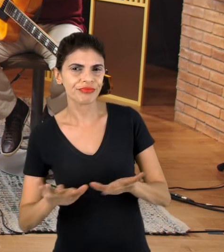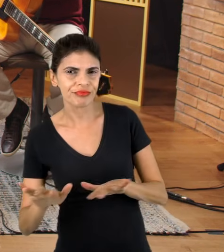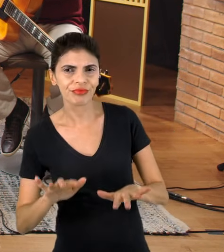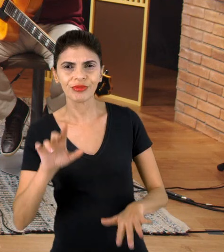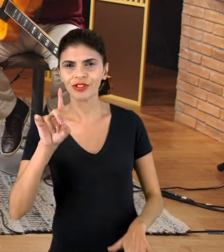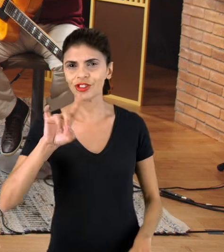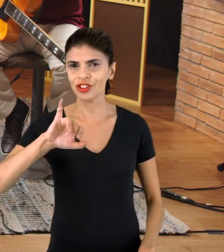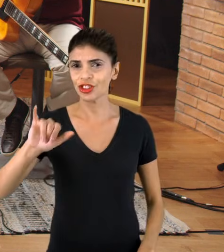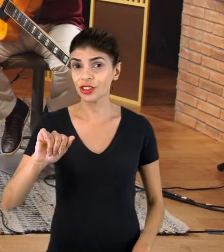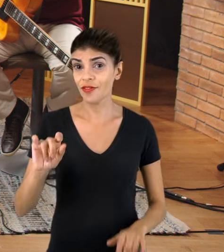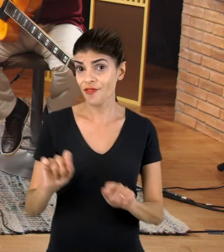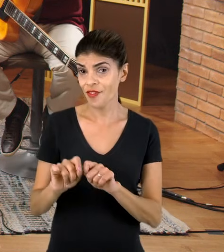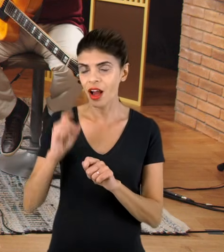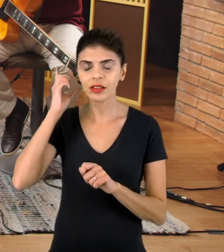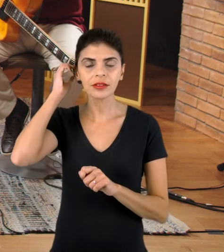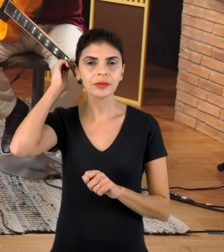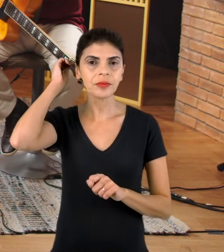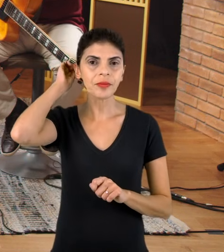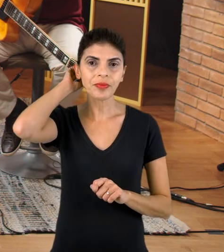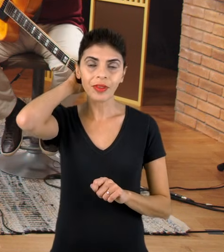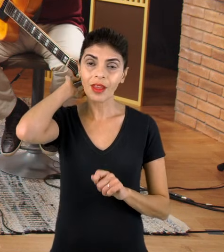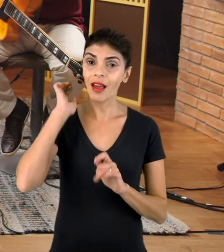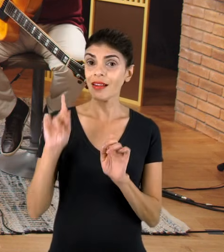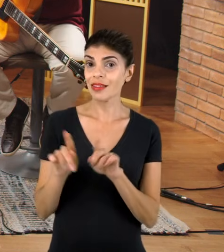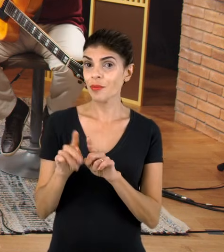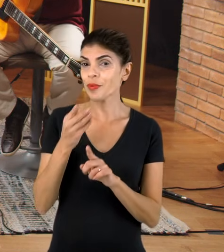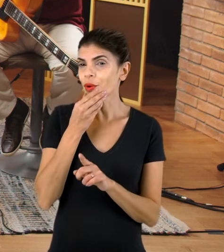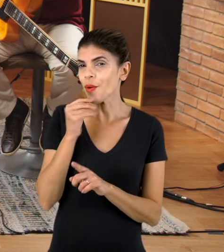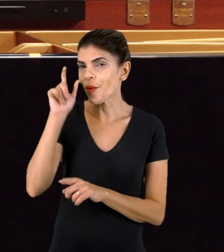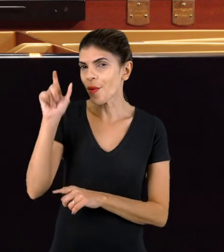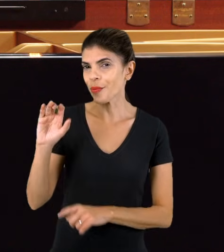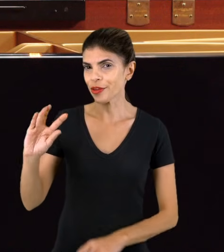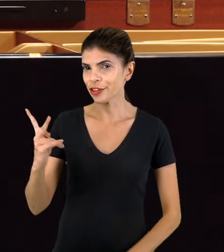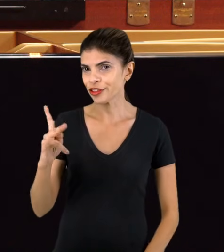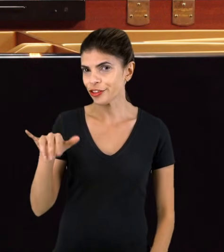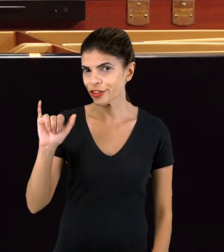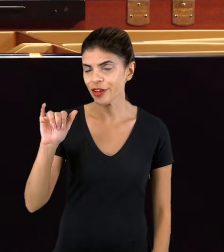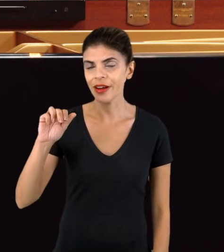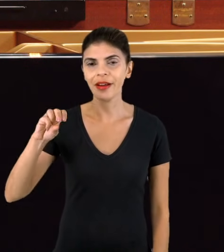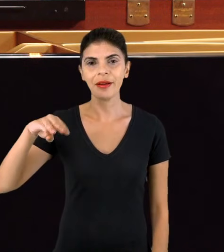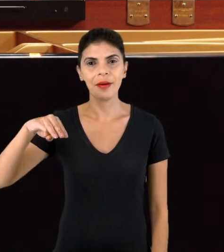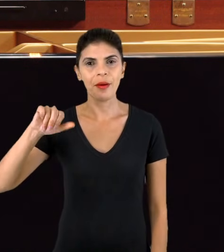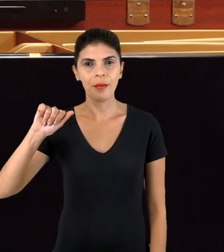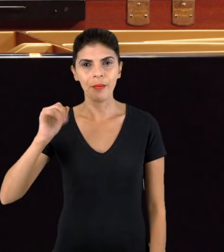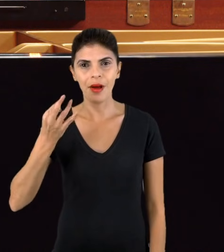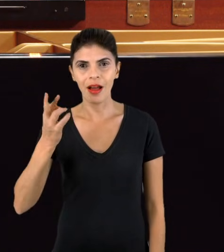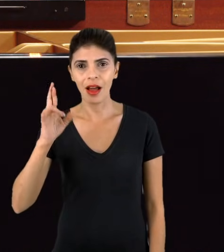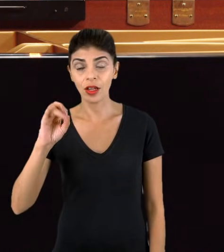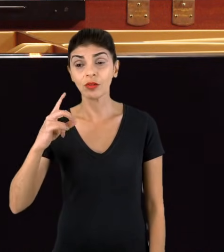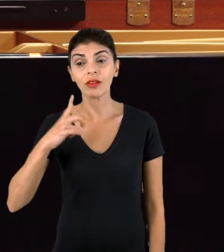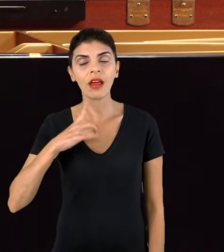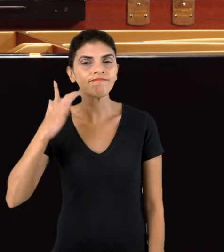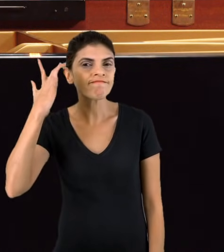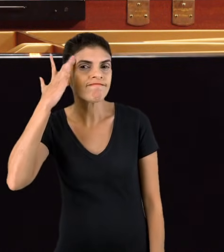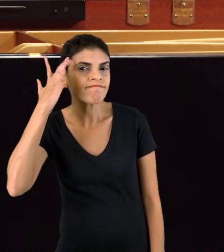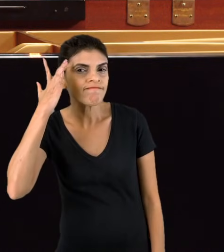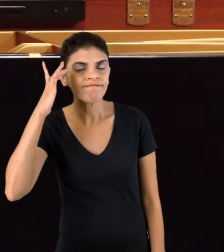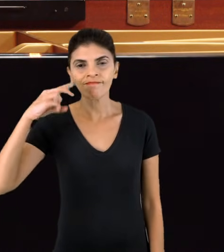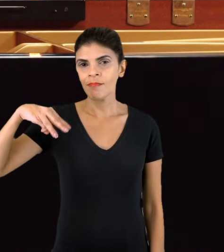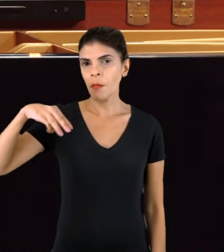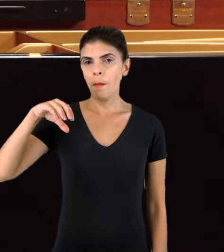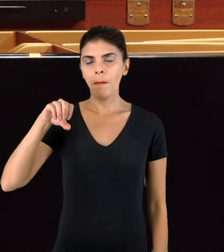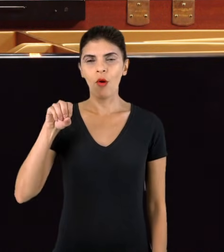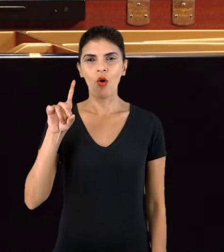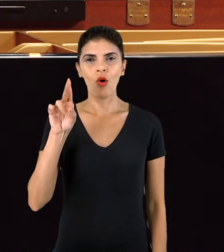Craig Taborn faz, enfim, que o Shai Maestro faz, de olhar para a sua tradição e trazer uma